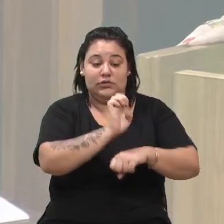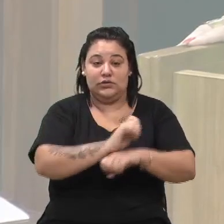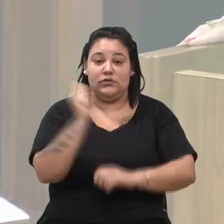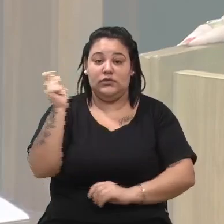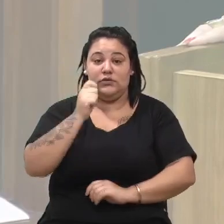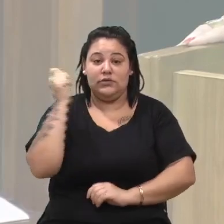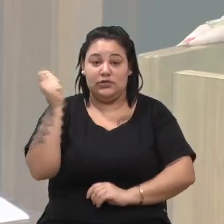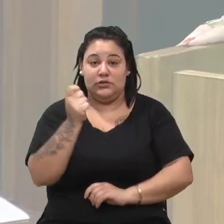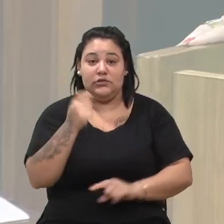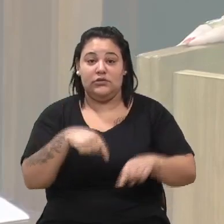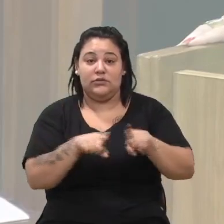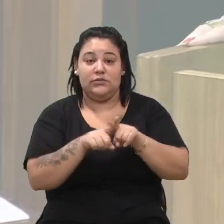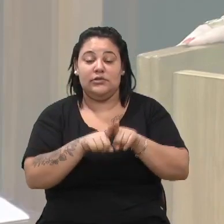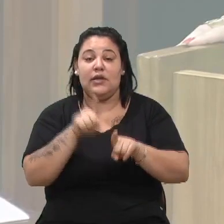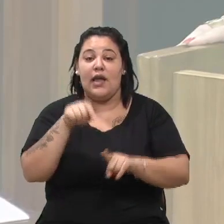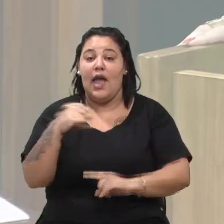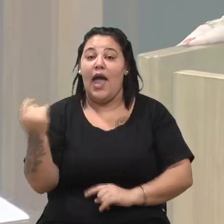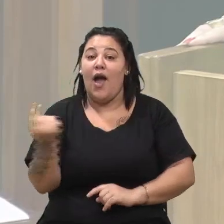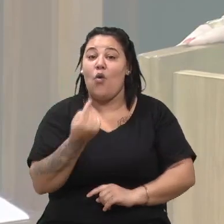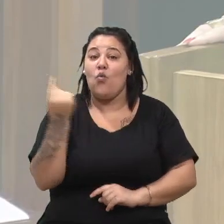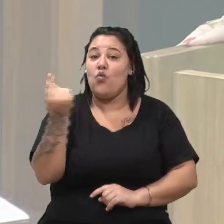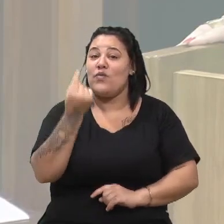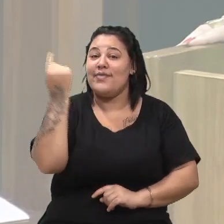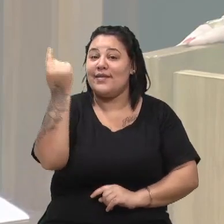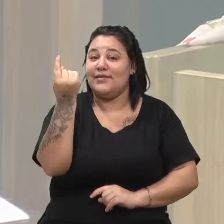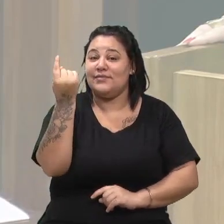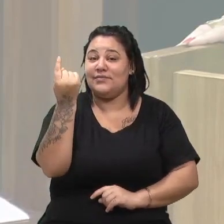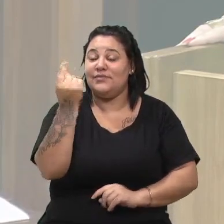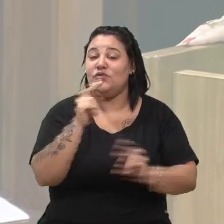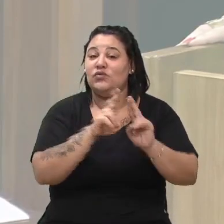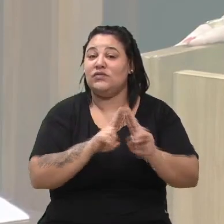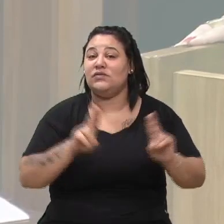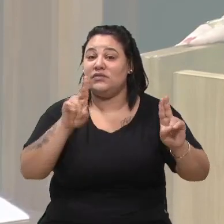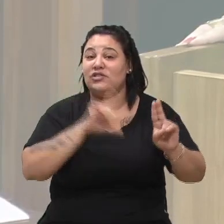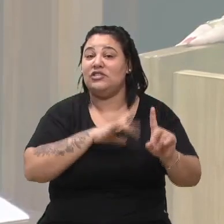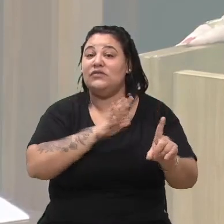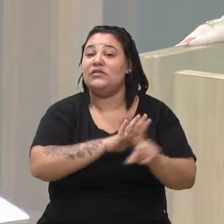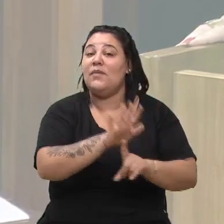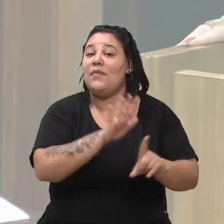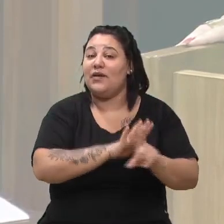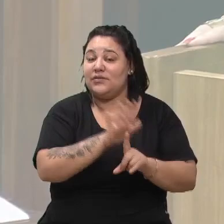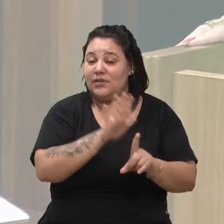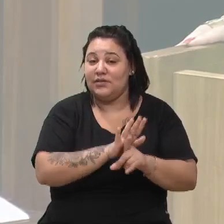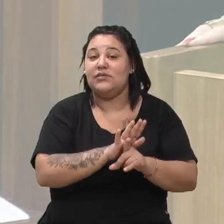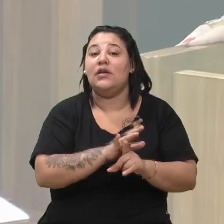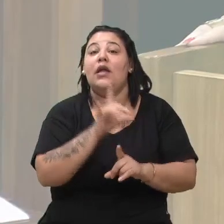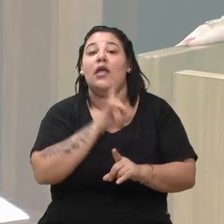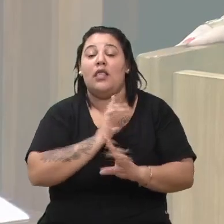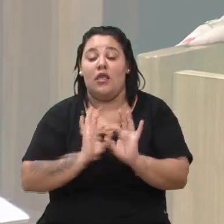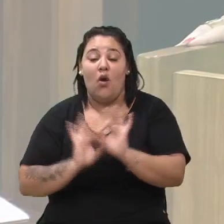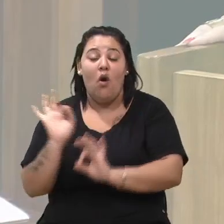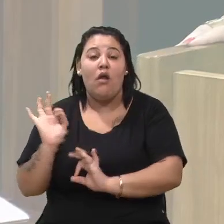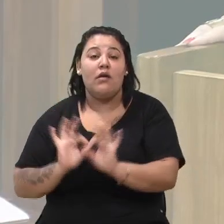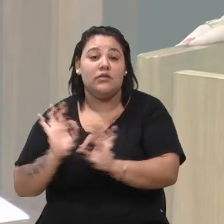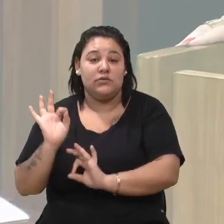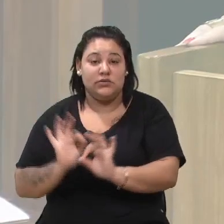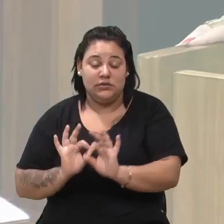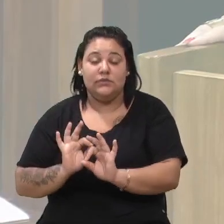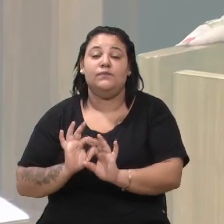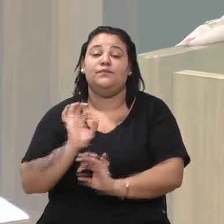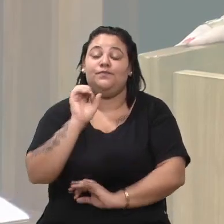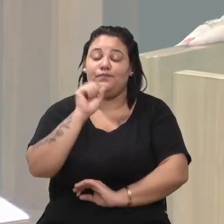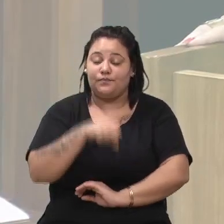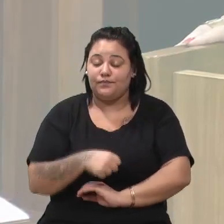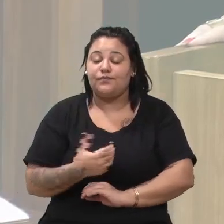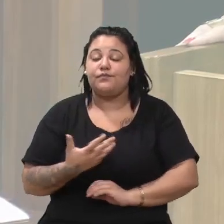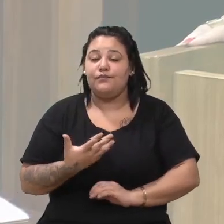Sul é a única universidade que teve uma demanda e que está tendo uma organização tão grande e